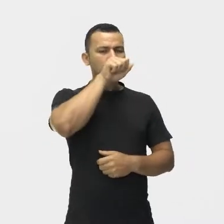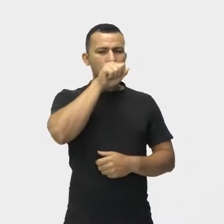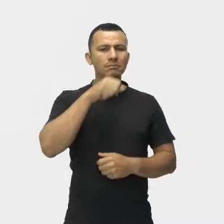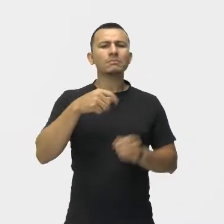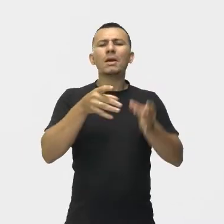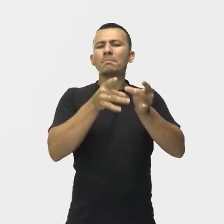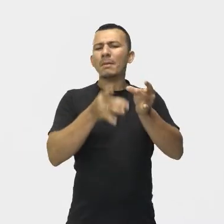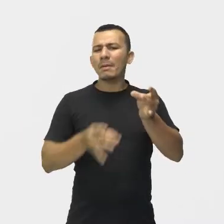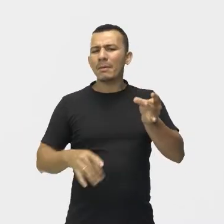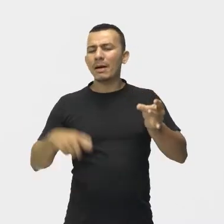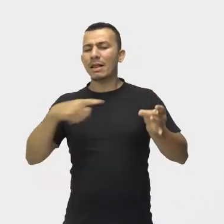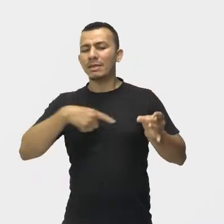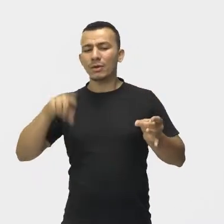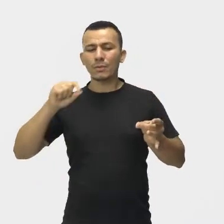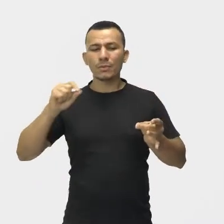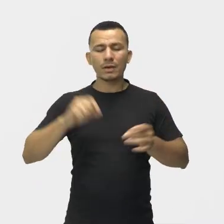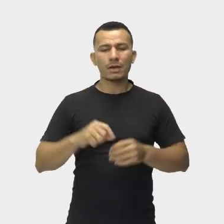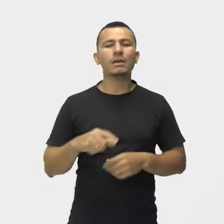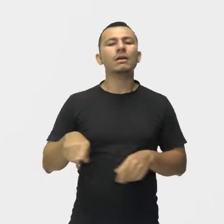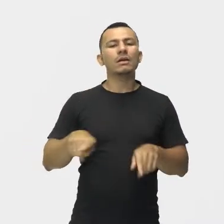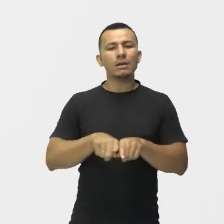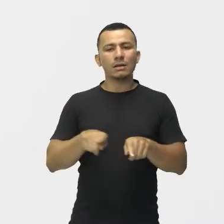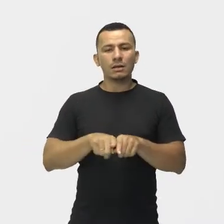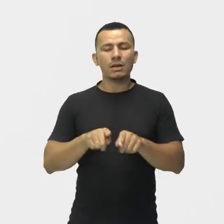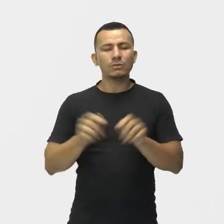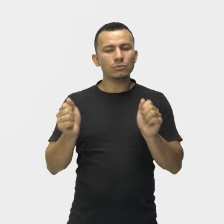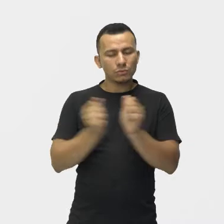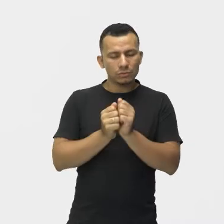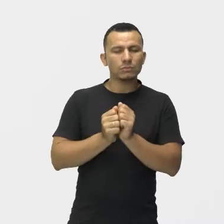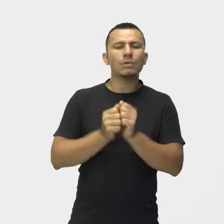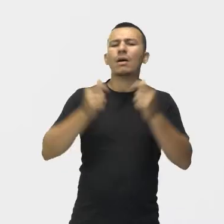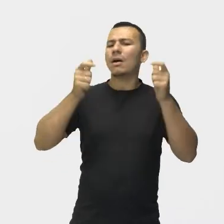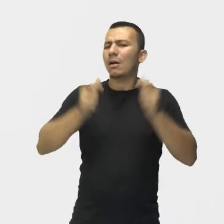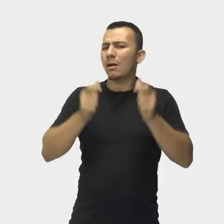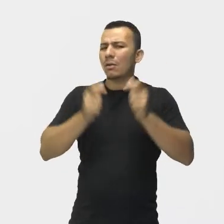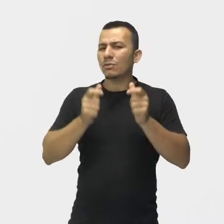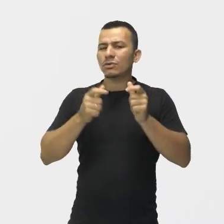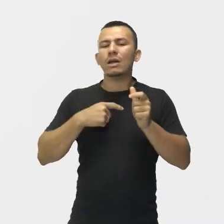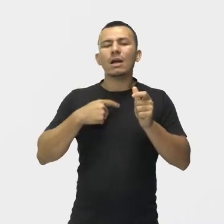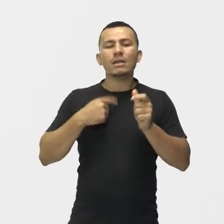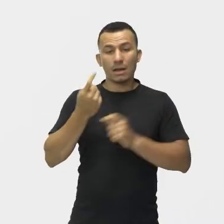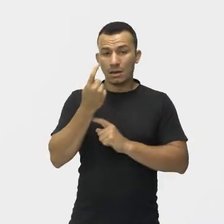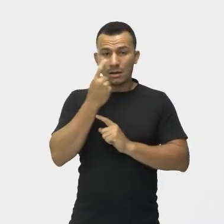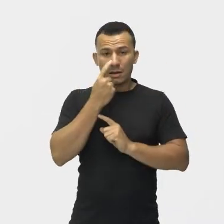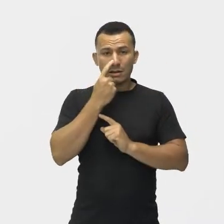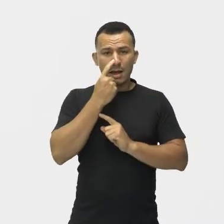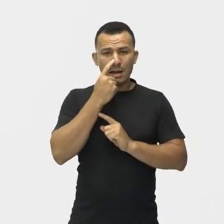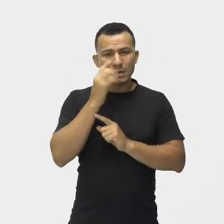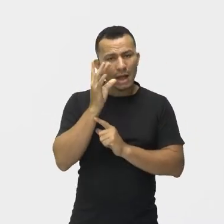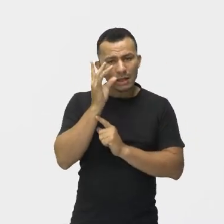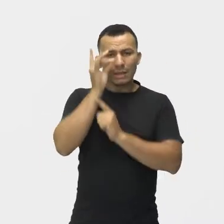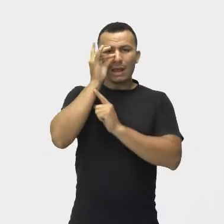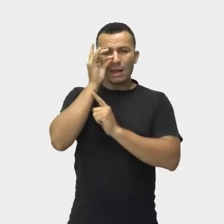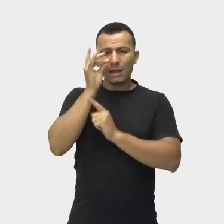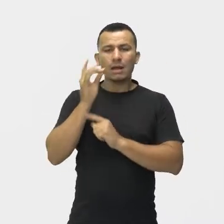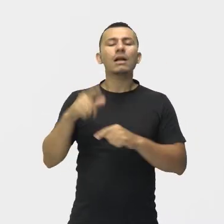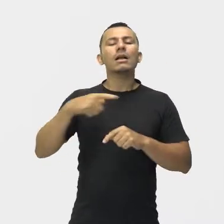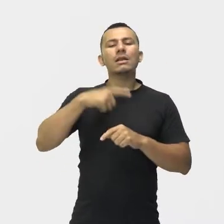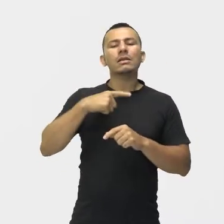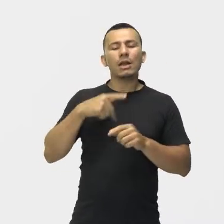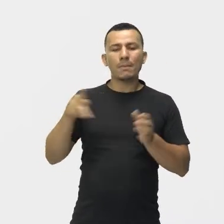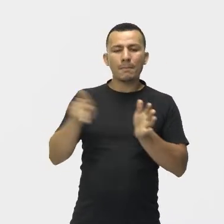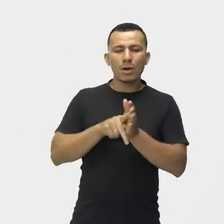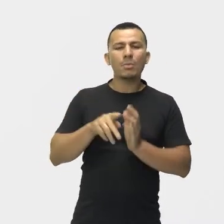ele? Os quimiorreceptores relacionados com o olfato situam-se no teto das cavidades nasais e constituem